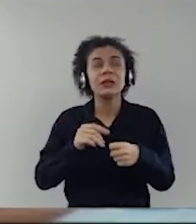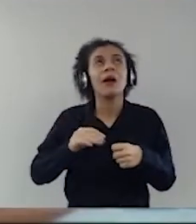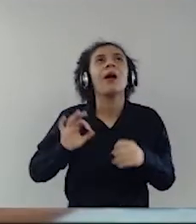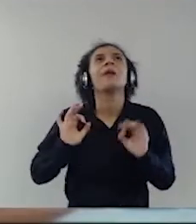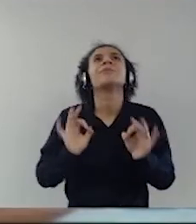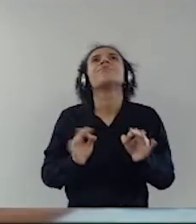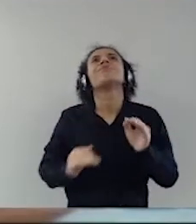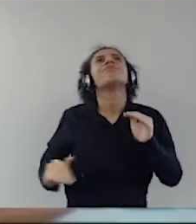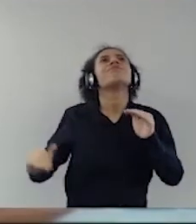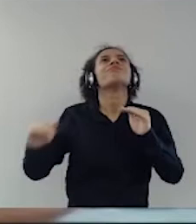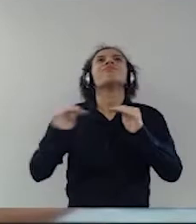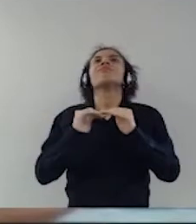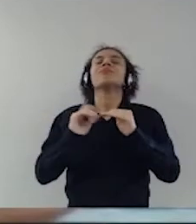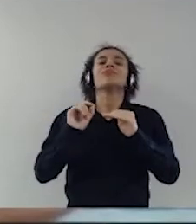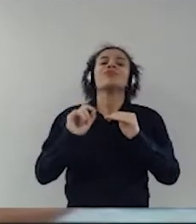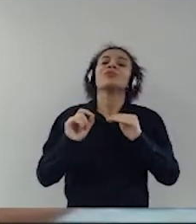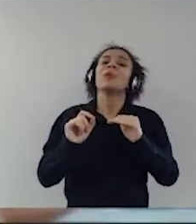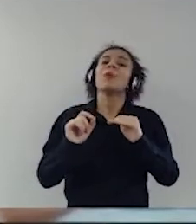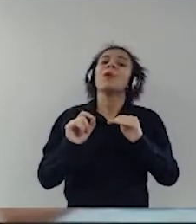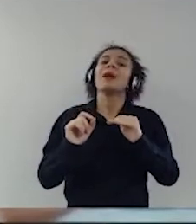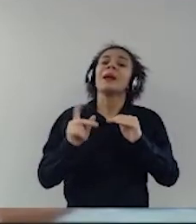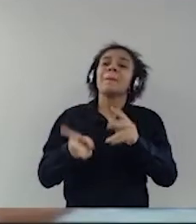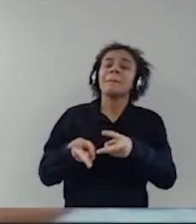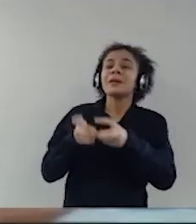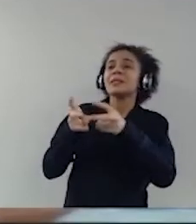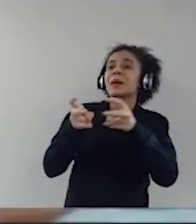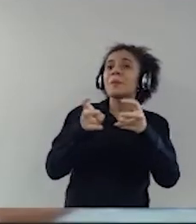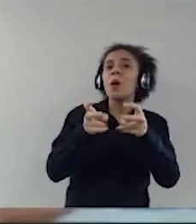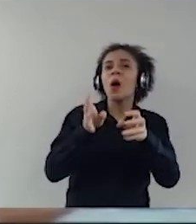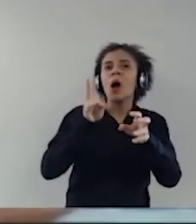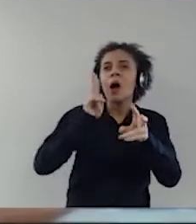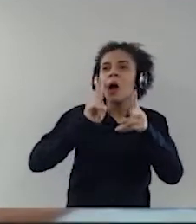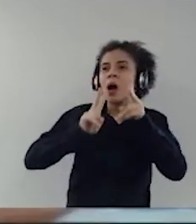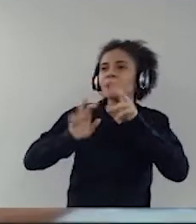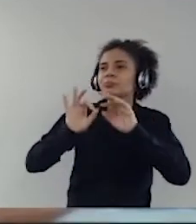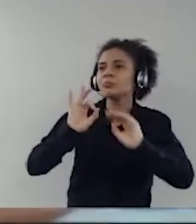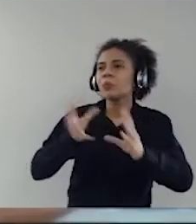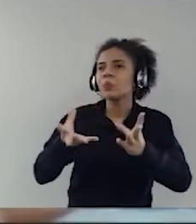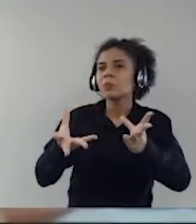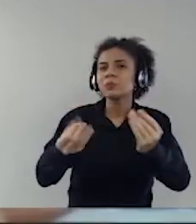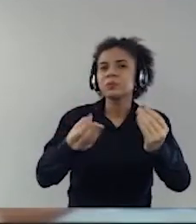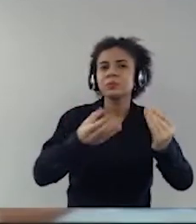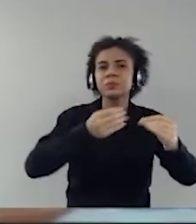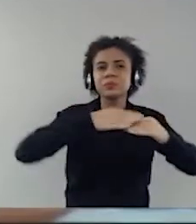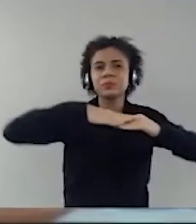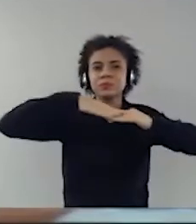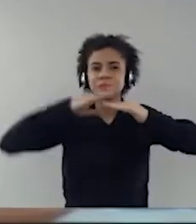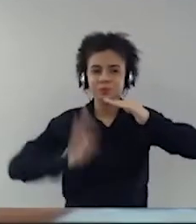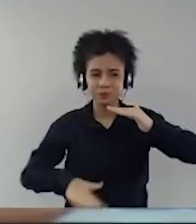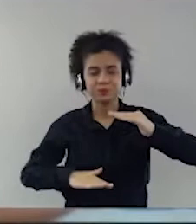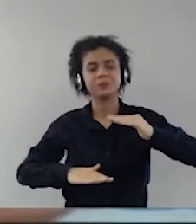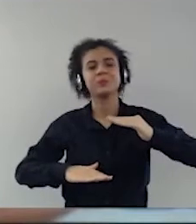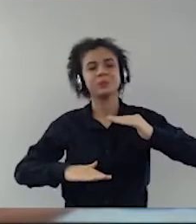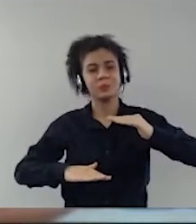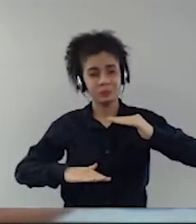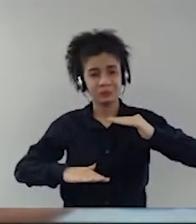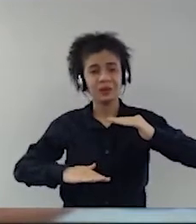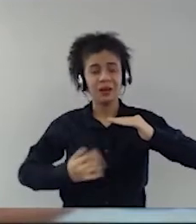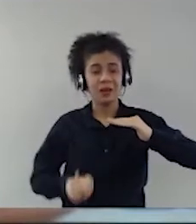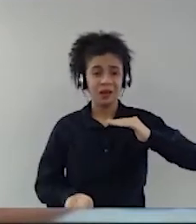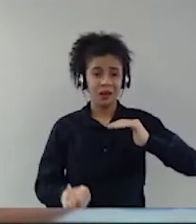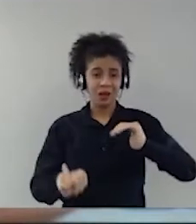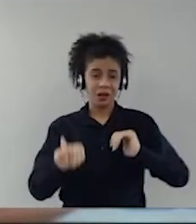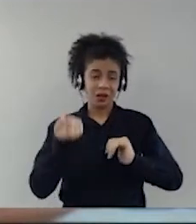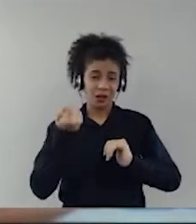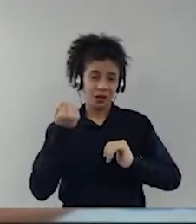muitíssimo mais a desigualdade, ou nos mostrou a desigualdade, desde a